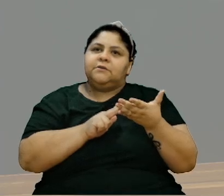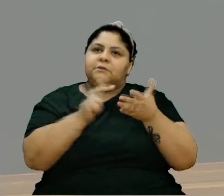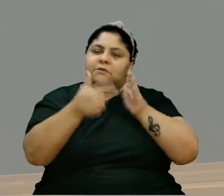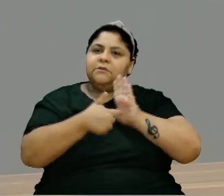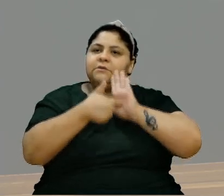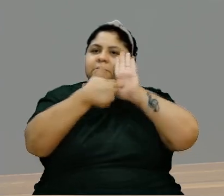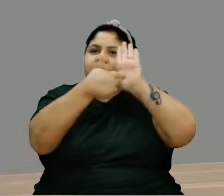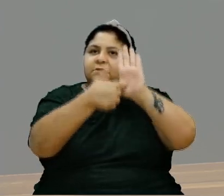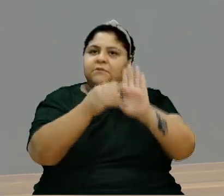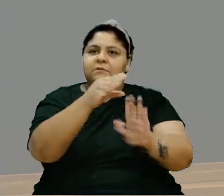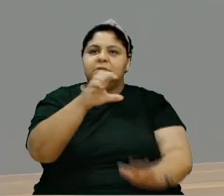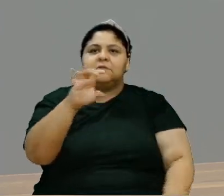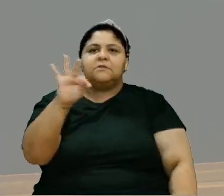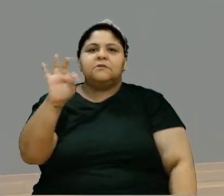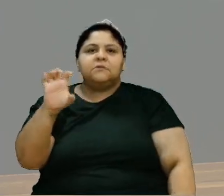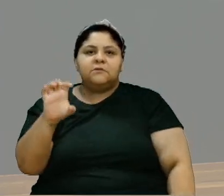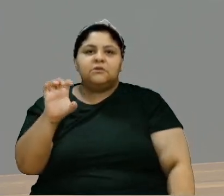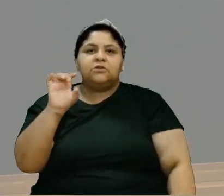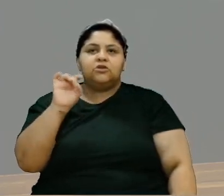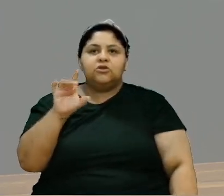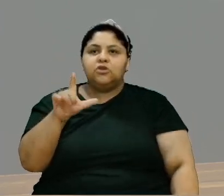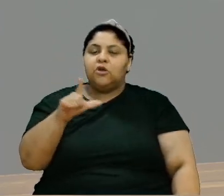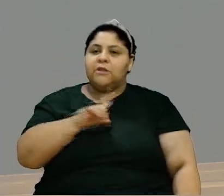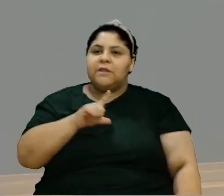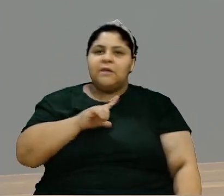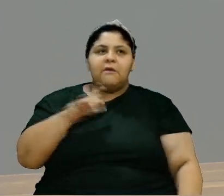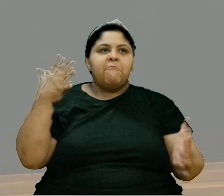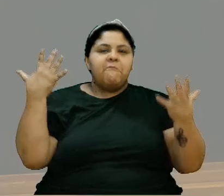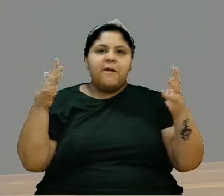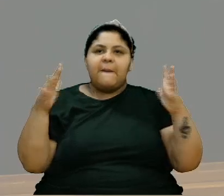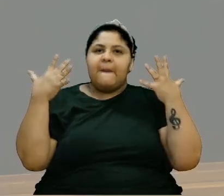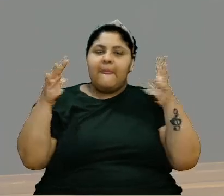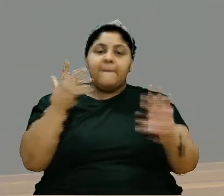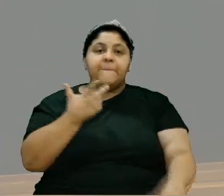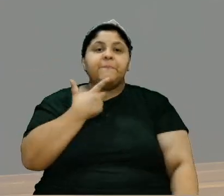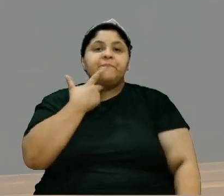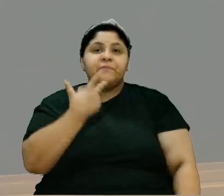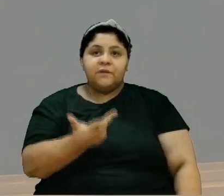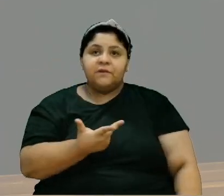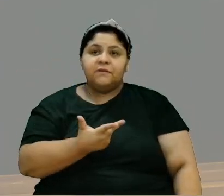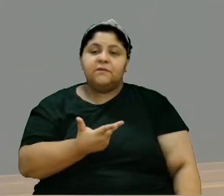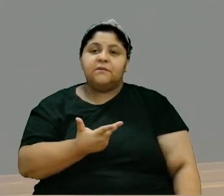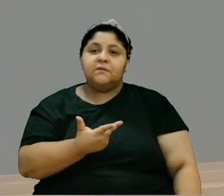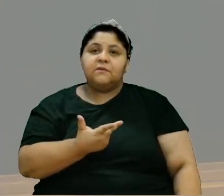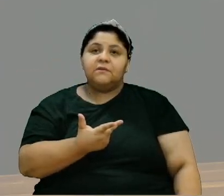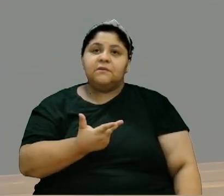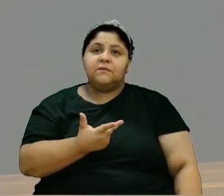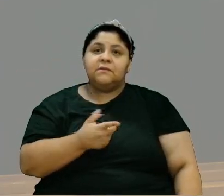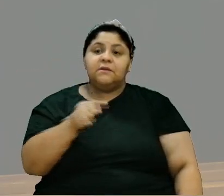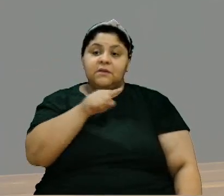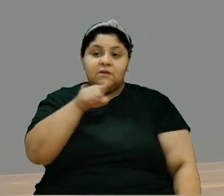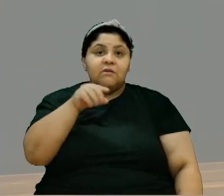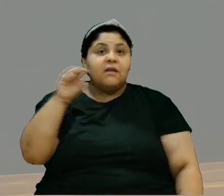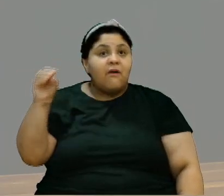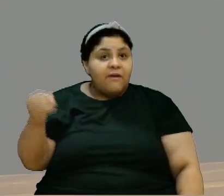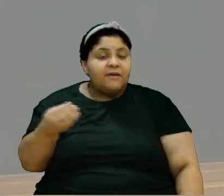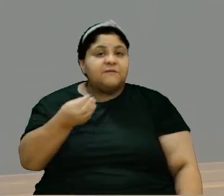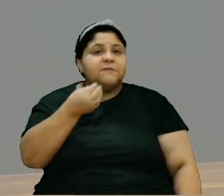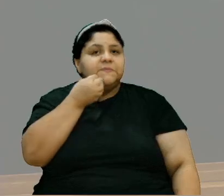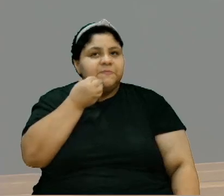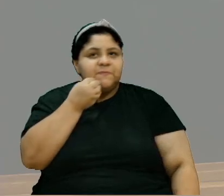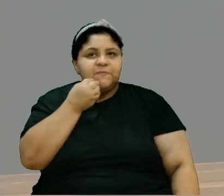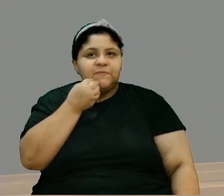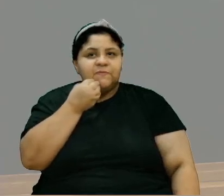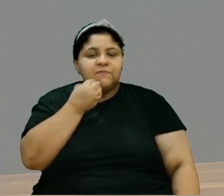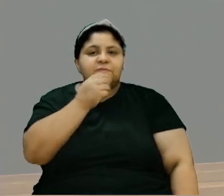mostras do CETEC, né? Só tenho a parabenizar e dizer que são essas as oportunidades